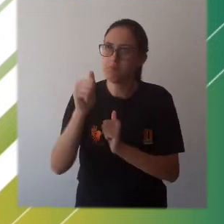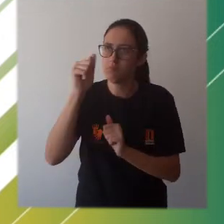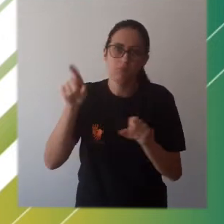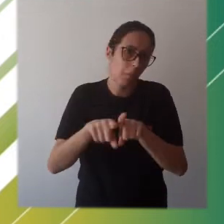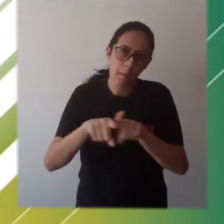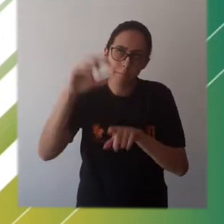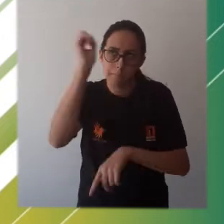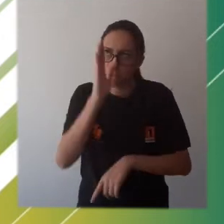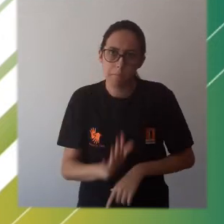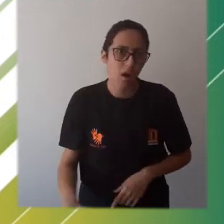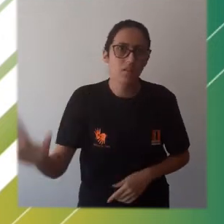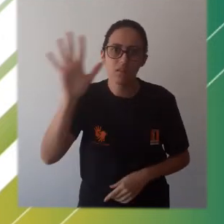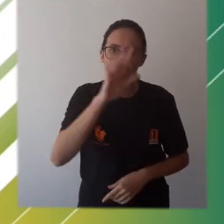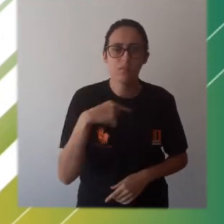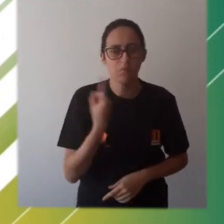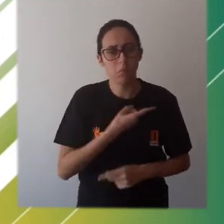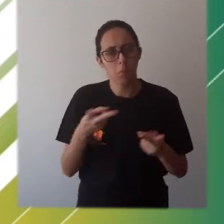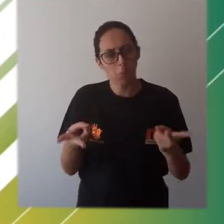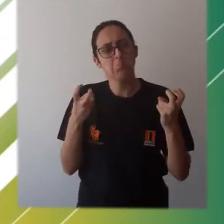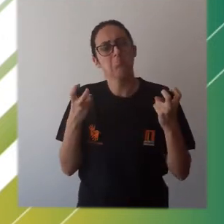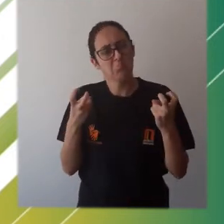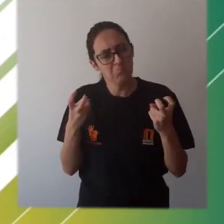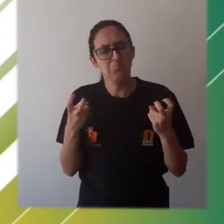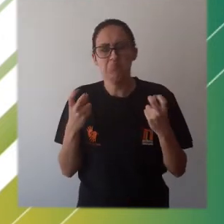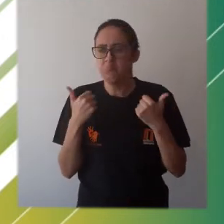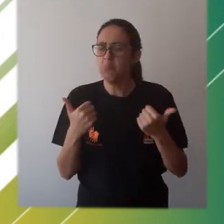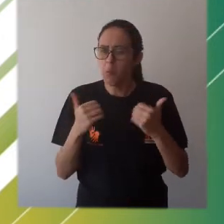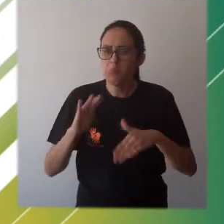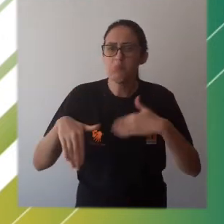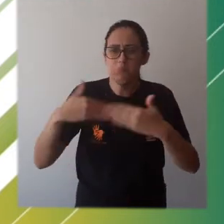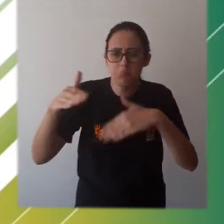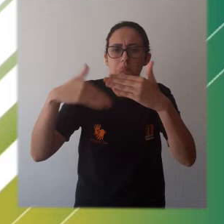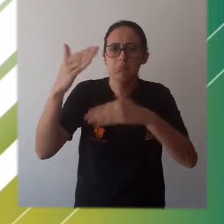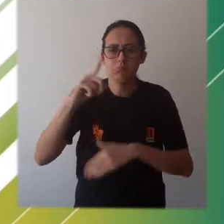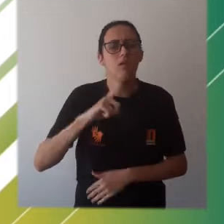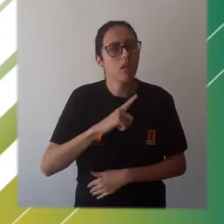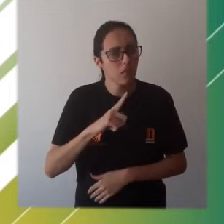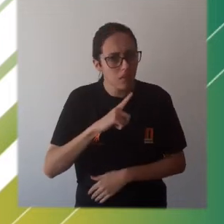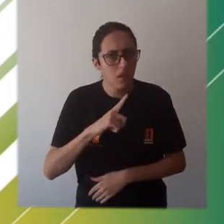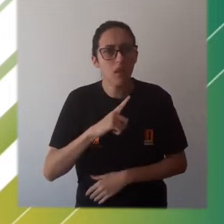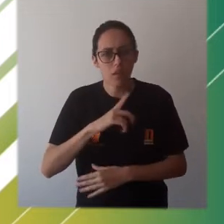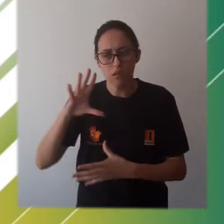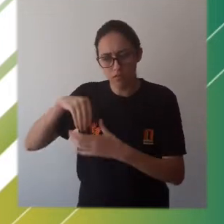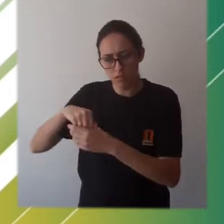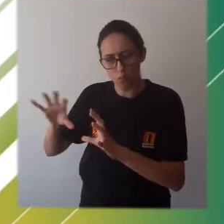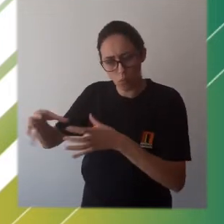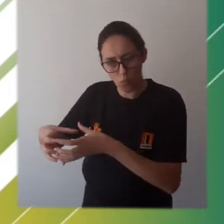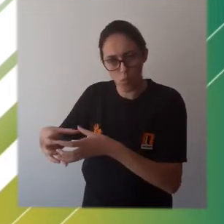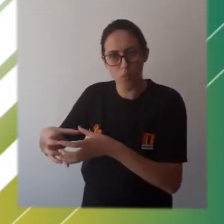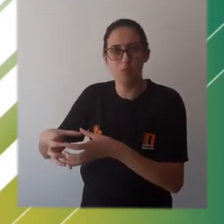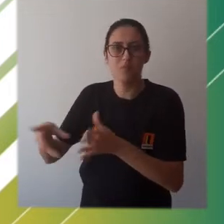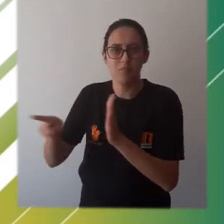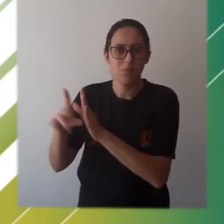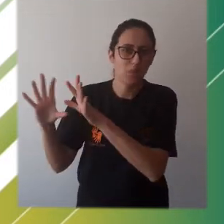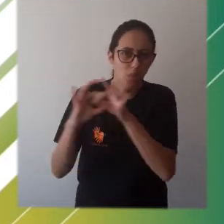do país, né? E a gente vê isso exatamente nesse desenvolvimento que nós temos dentro dos comitês